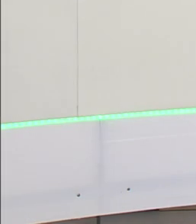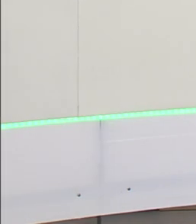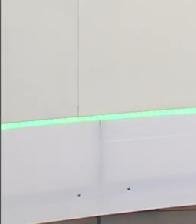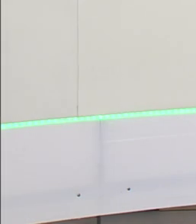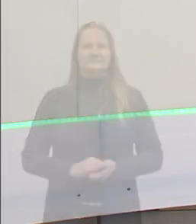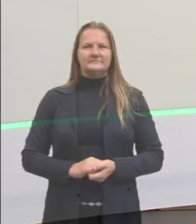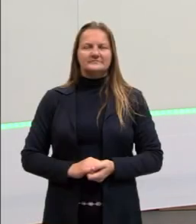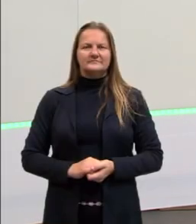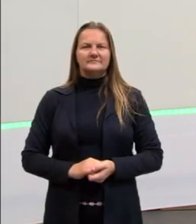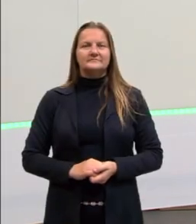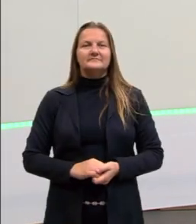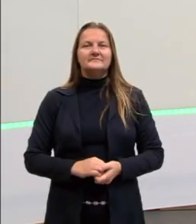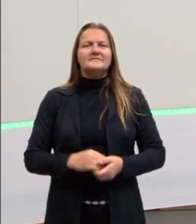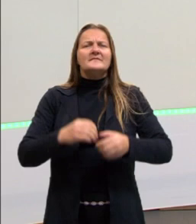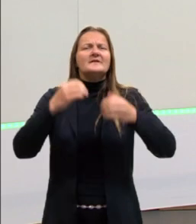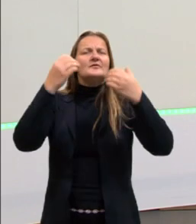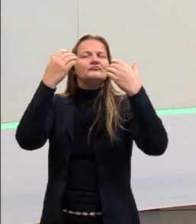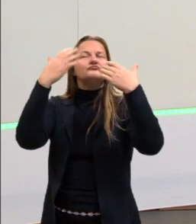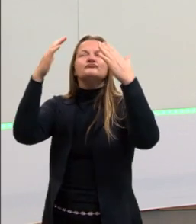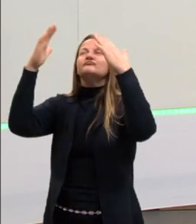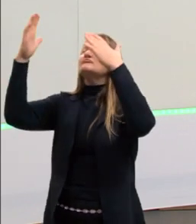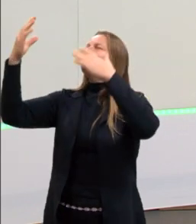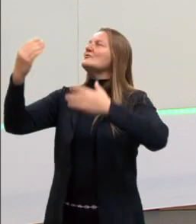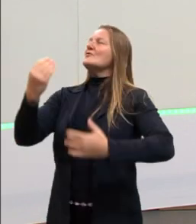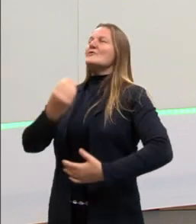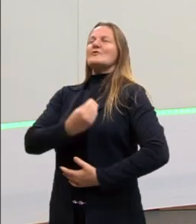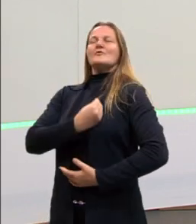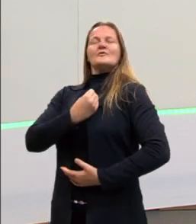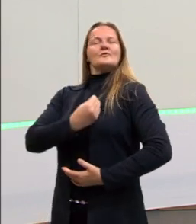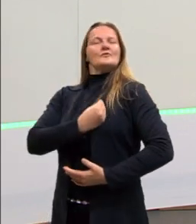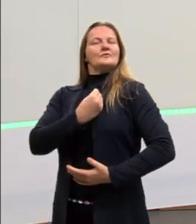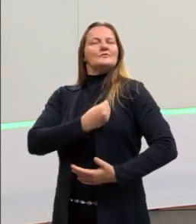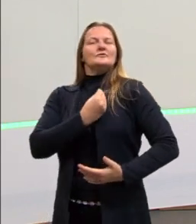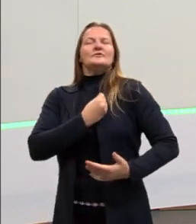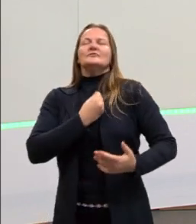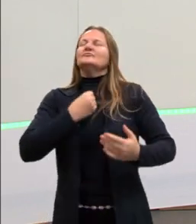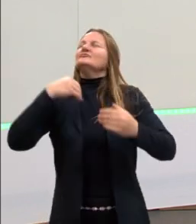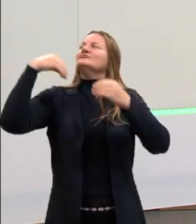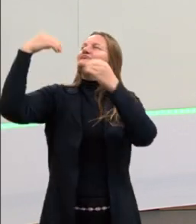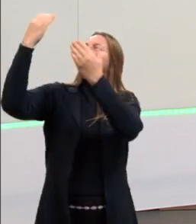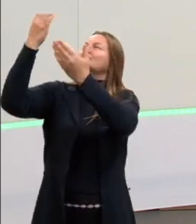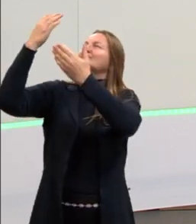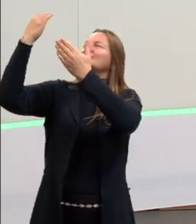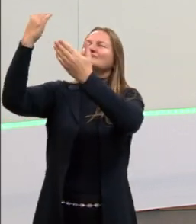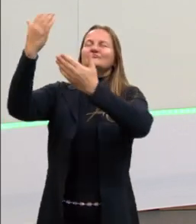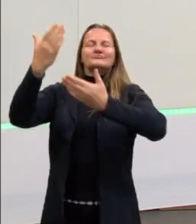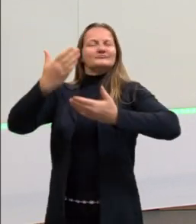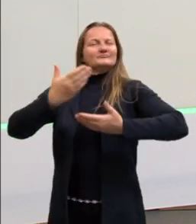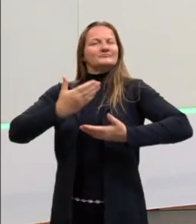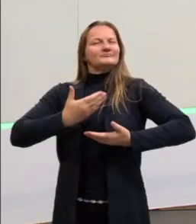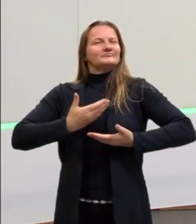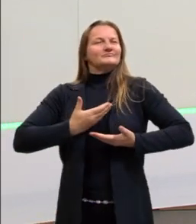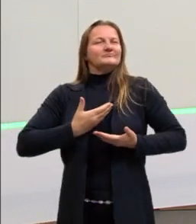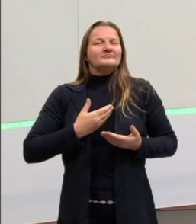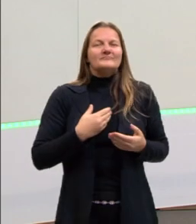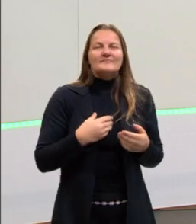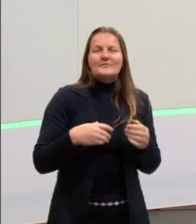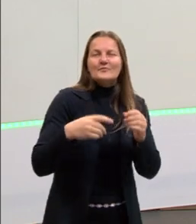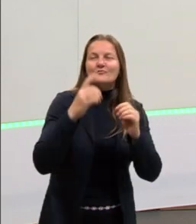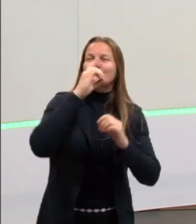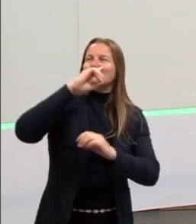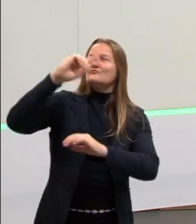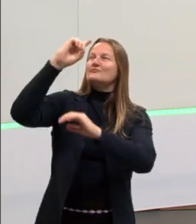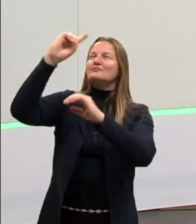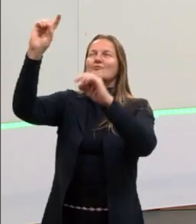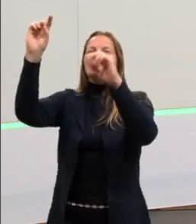o Gracias a la vida que me há dado tanto me